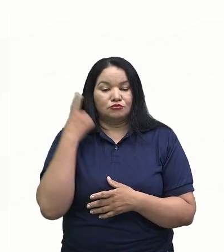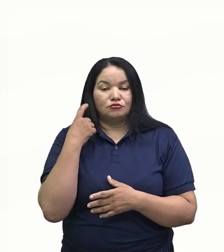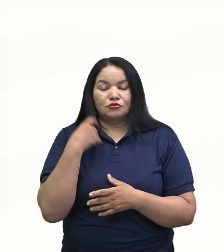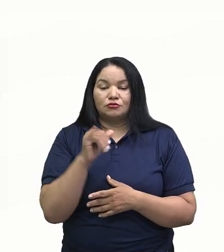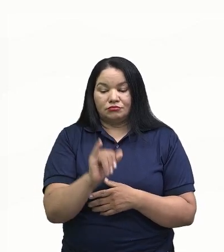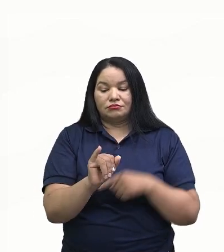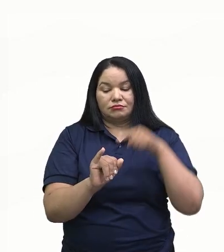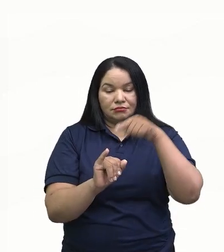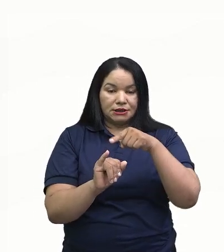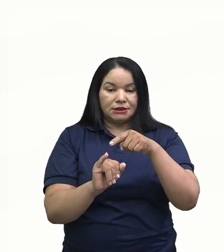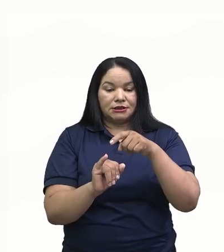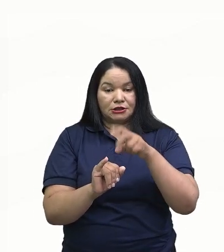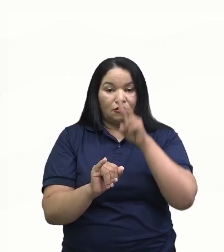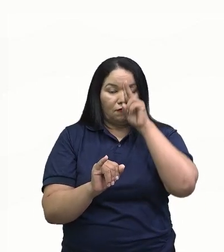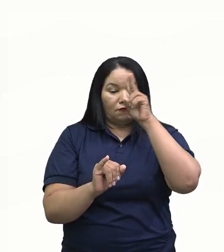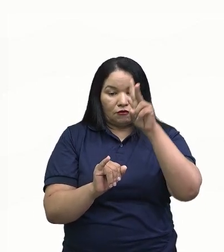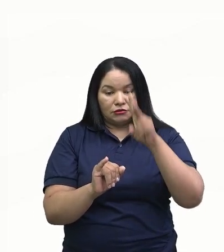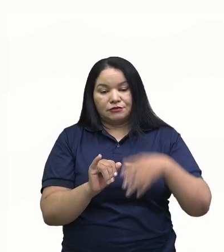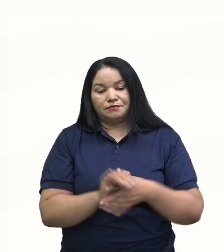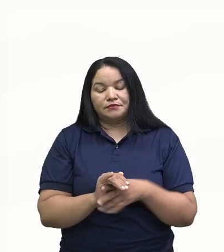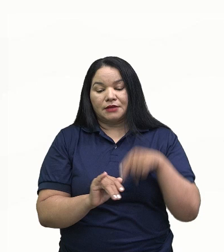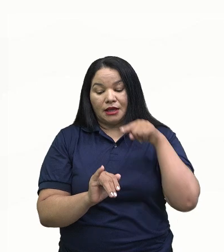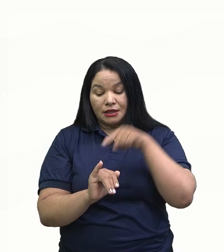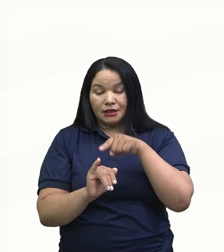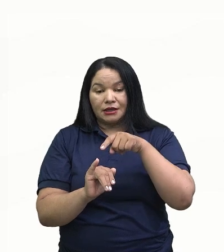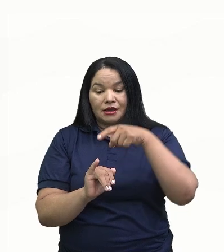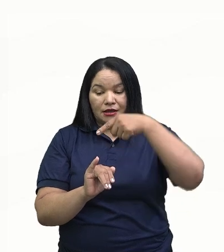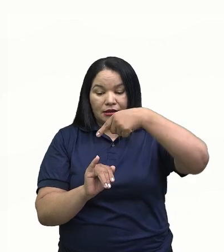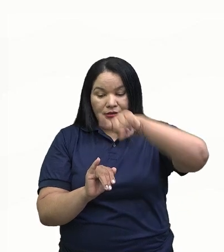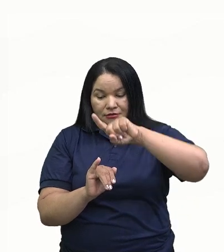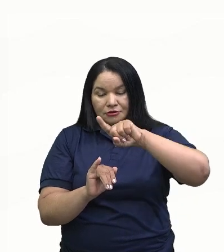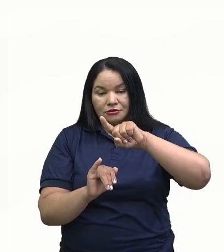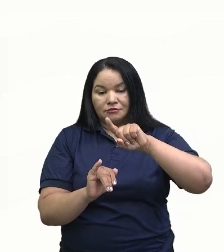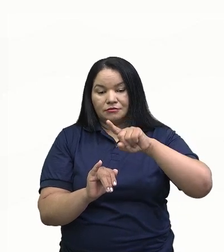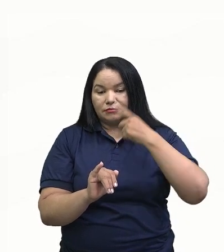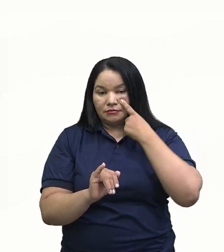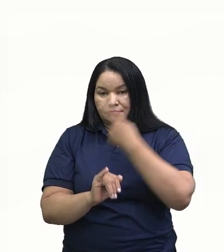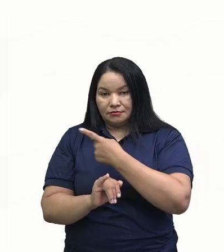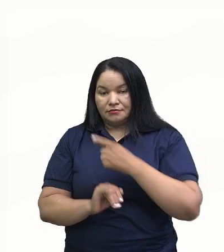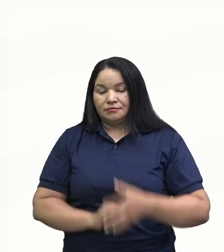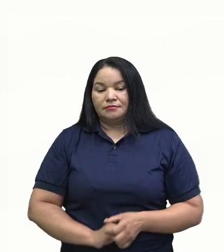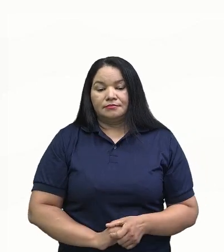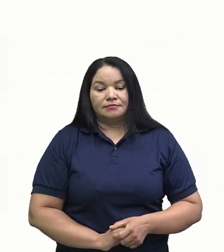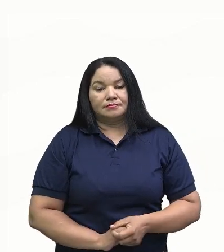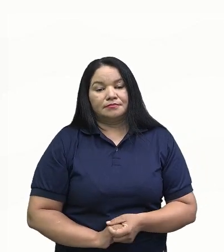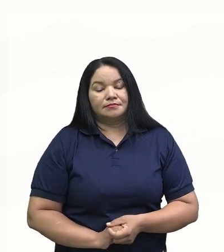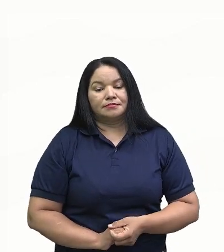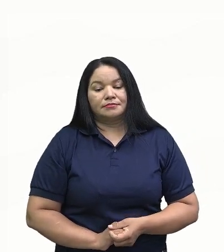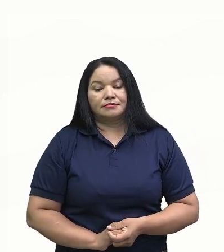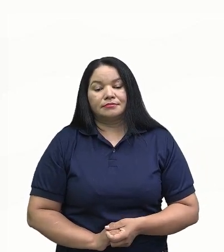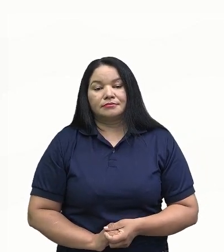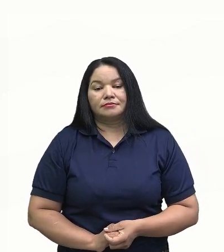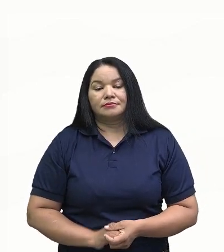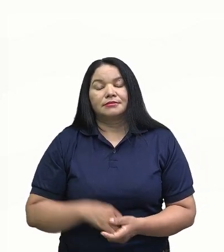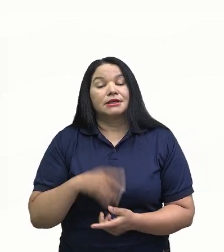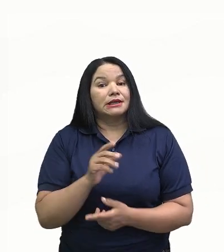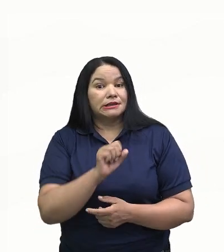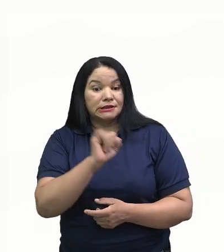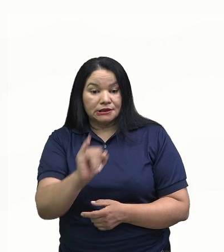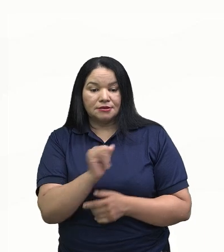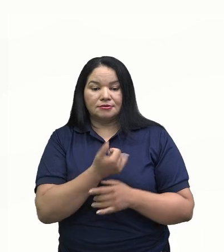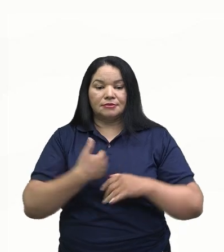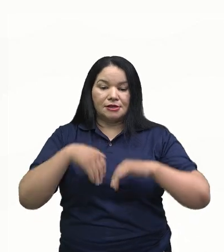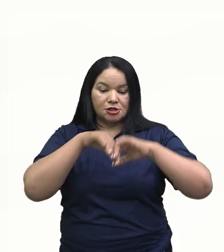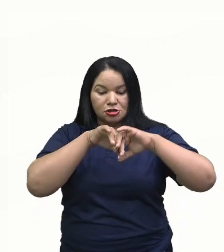I. Por isso, ele será acentuado, ok? Muito bem. Então, se nós conseguimos fazer essa